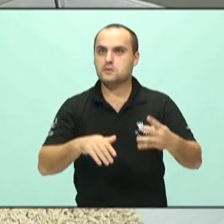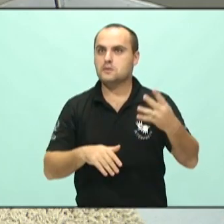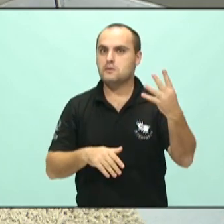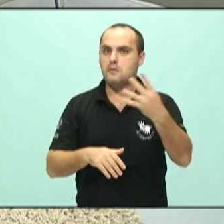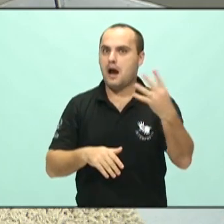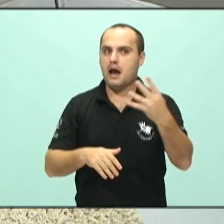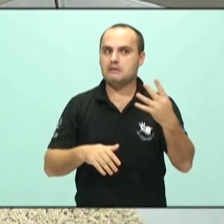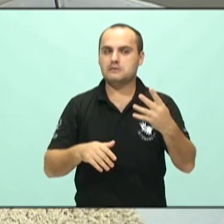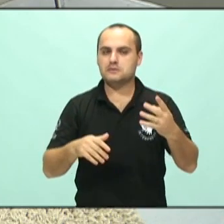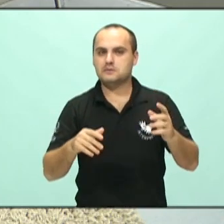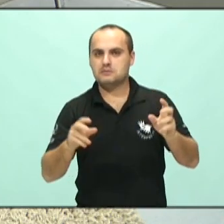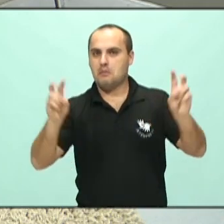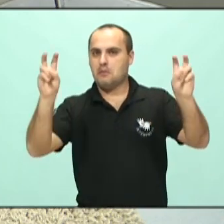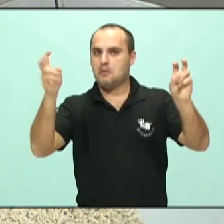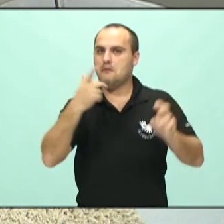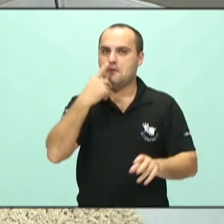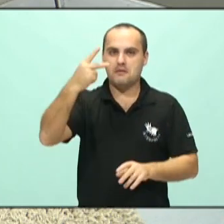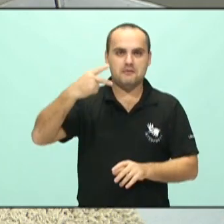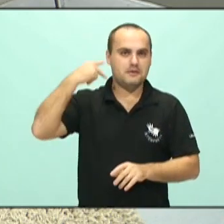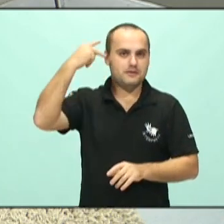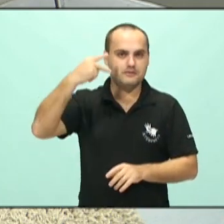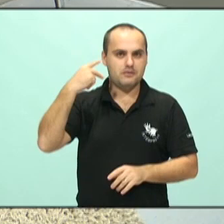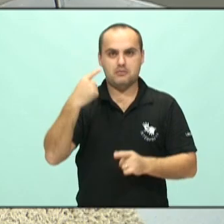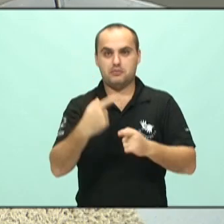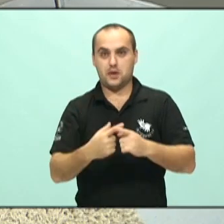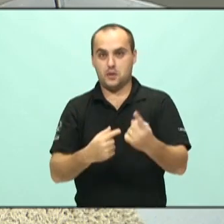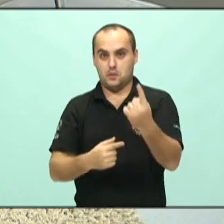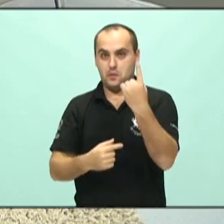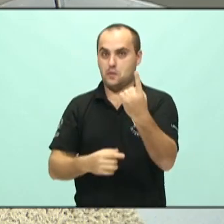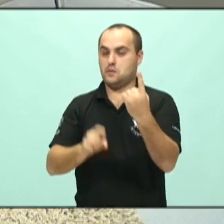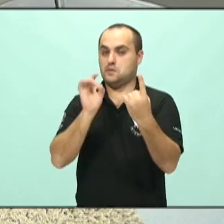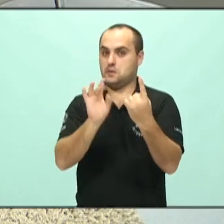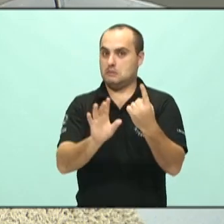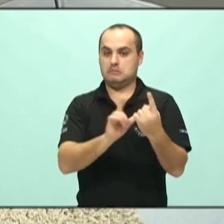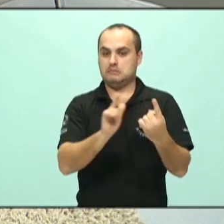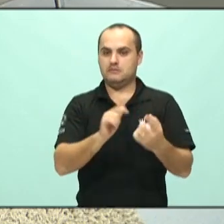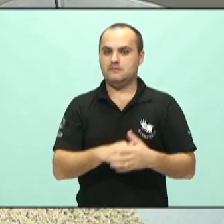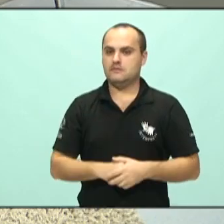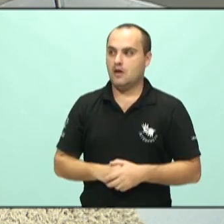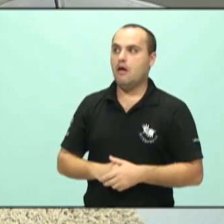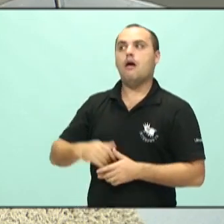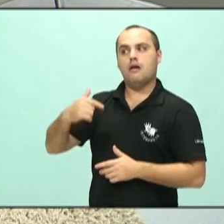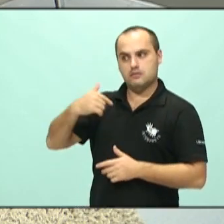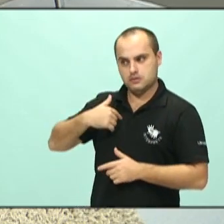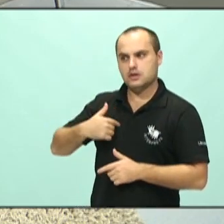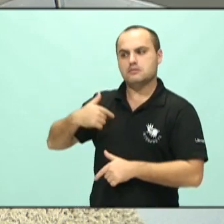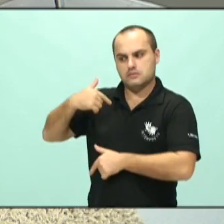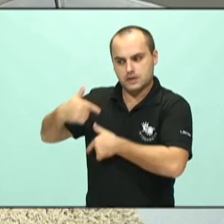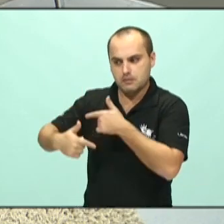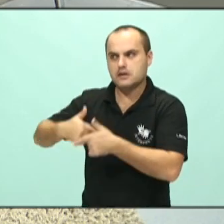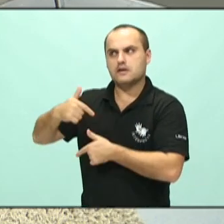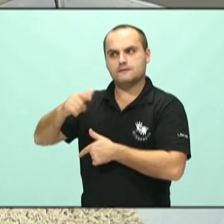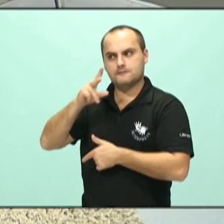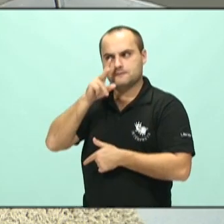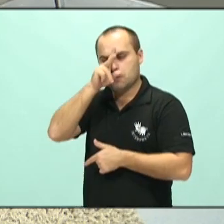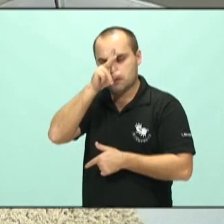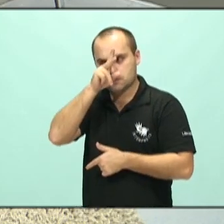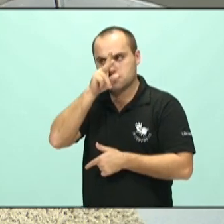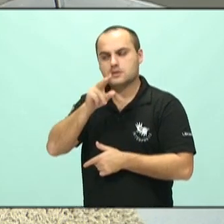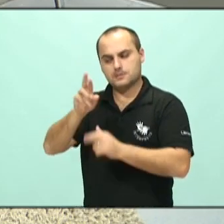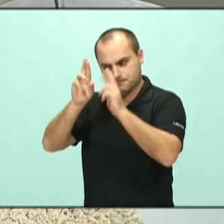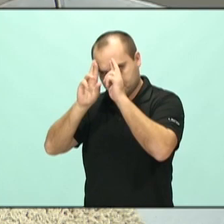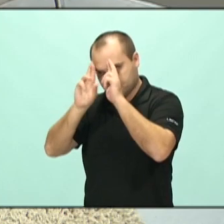Fala Vereador aqui, não vamos terminar ainda. Então Nós temos atuado forte mesmo, Carlos Antônio. Temos respeitado muito o cidadão. O senhor